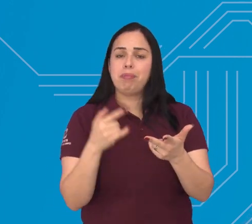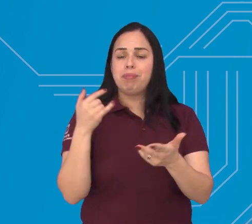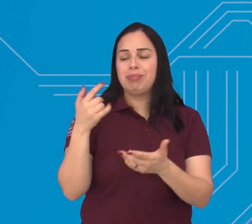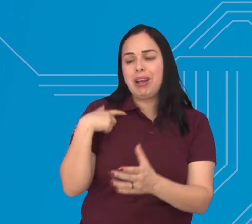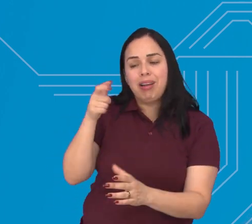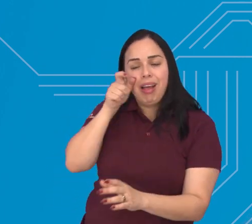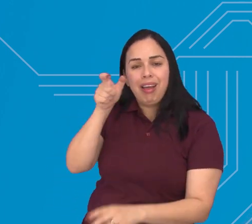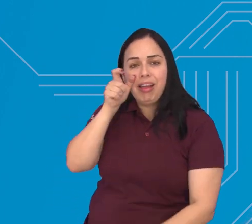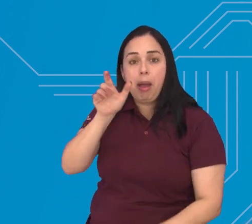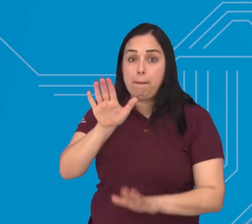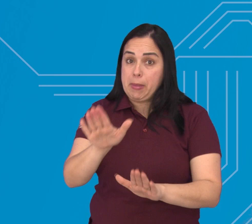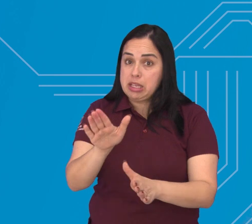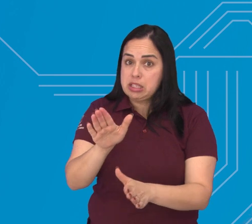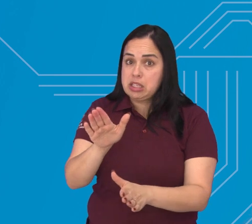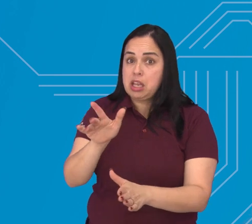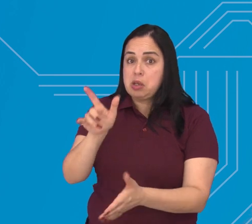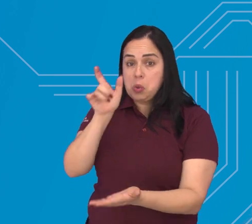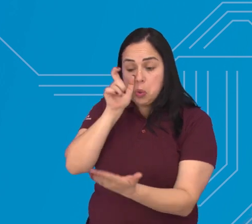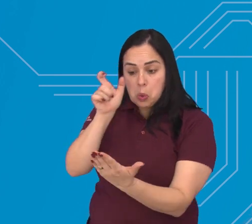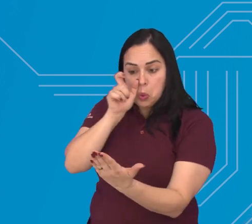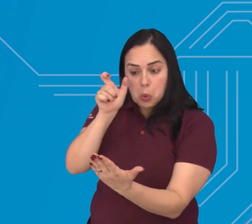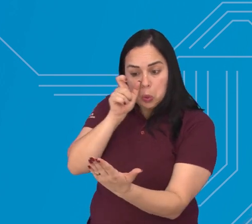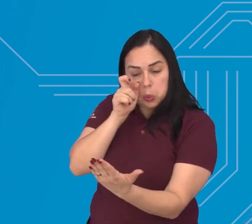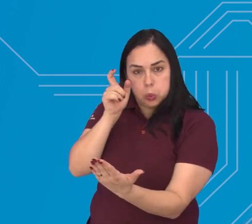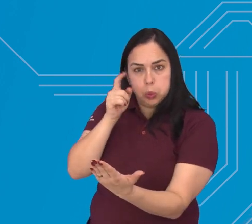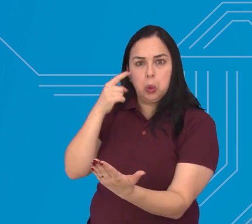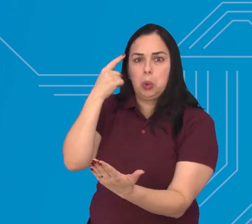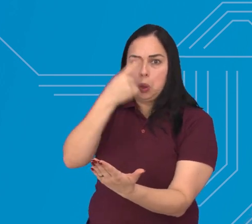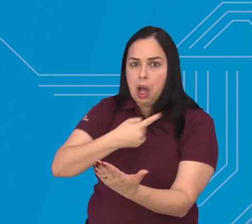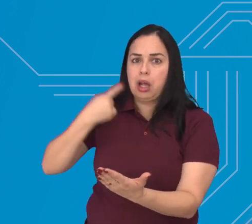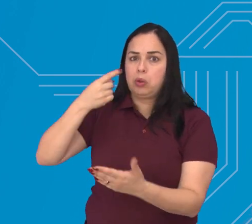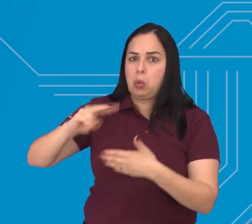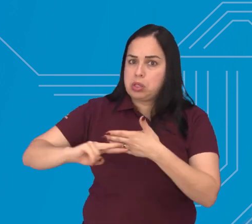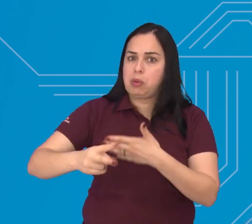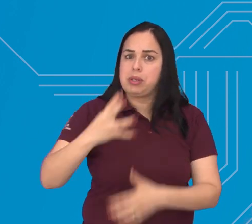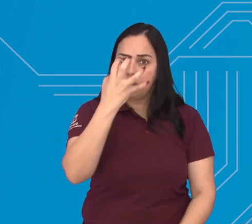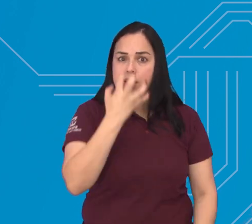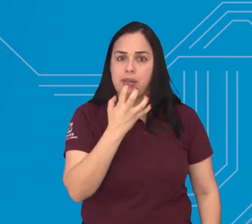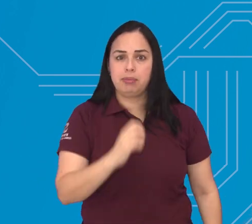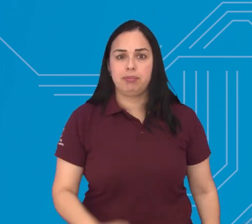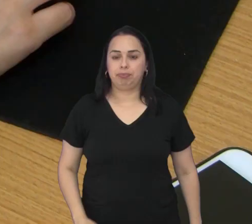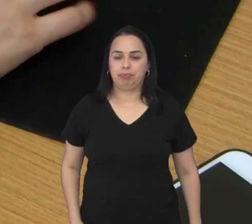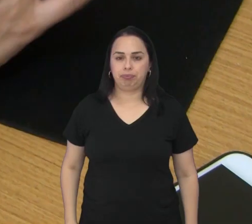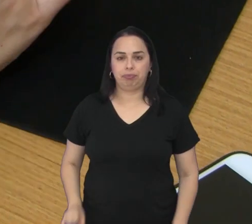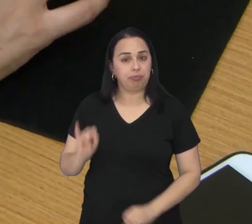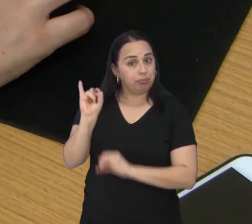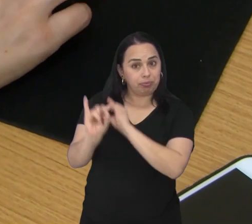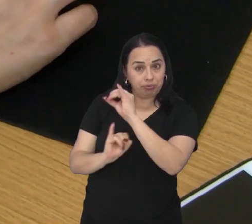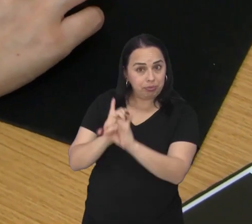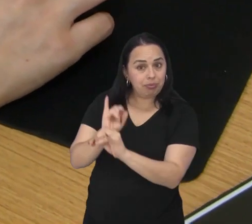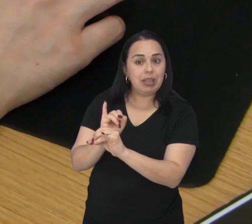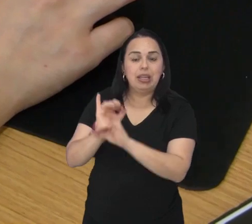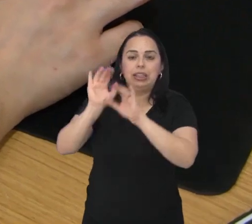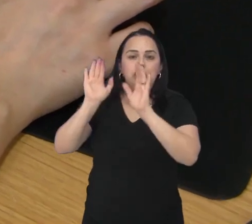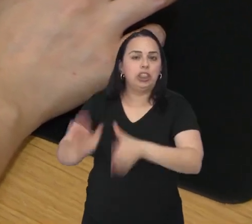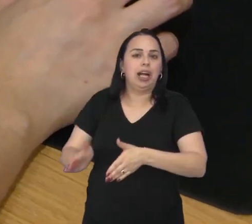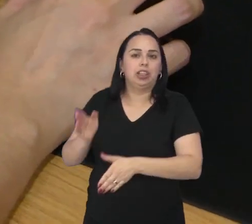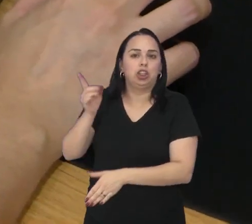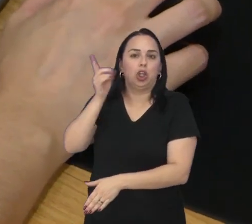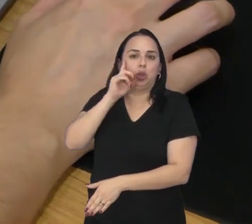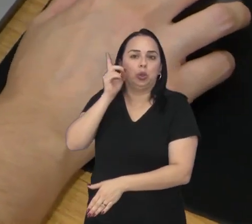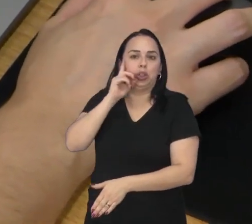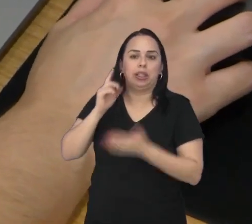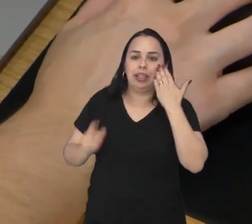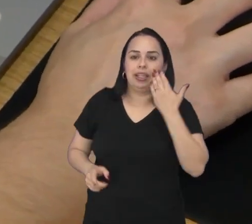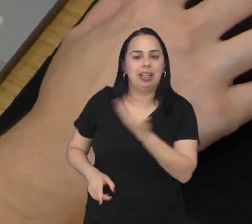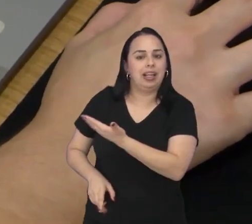trabalho ou diversão, mas o uso excessivo pode trazer consequências sérias. A internet faz parte da